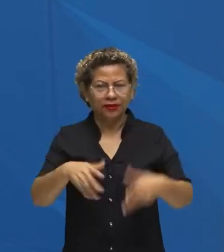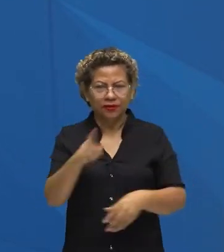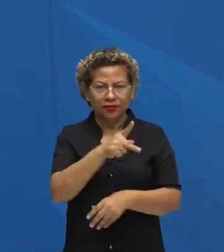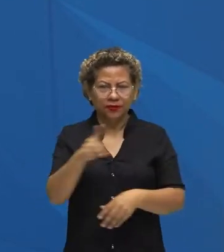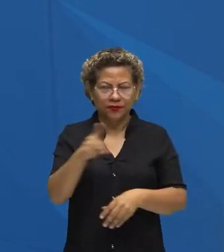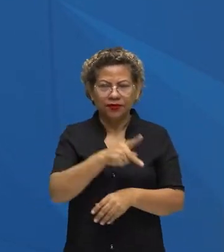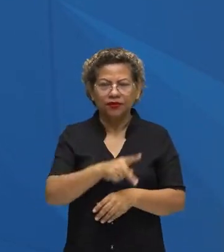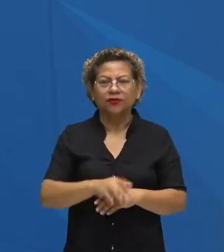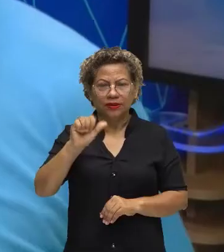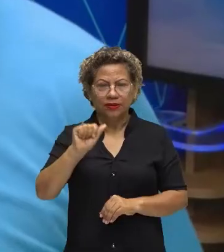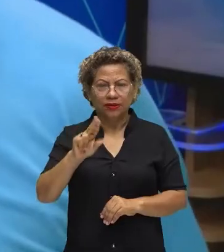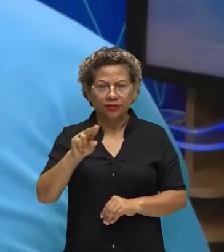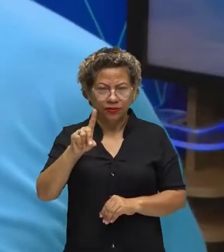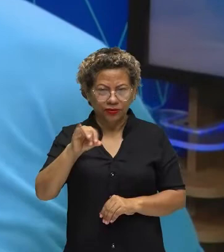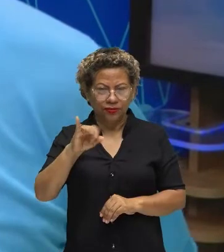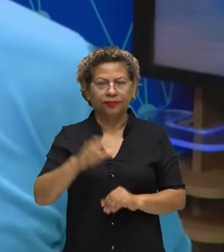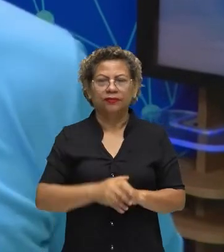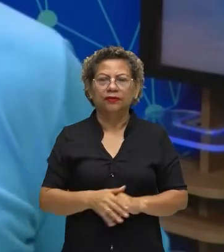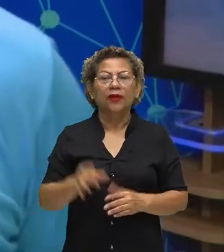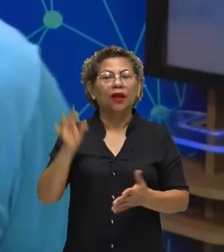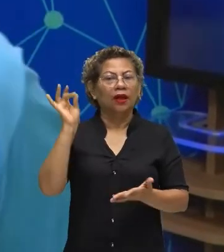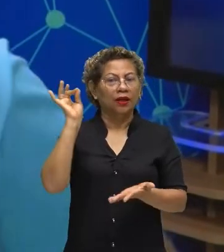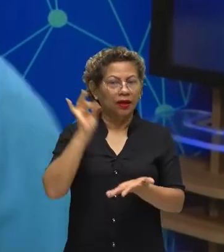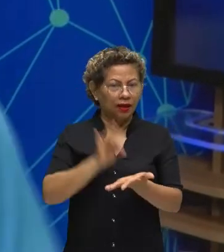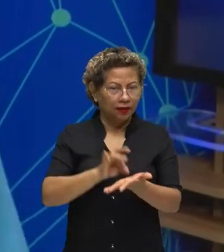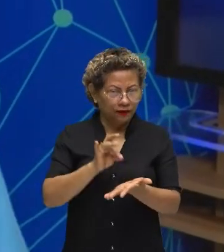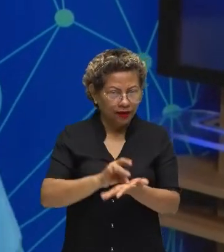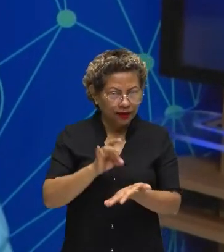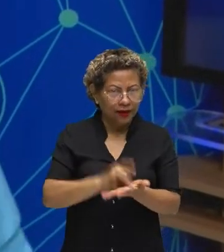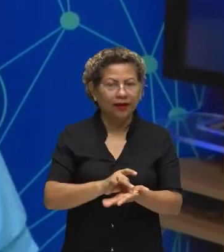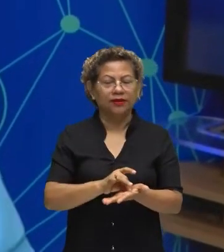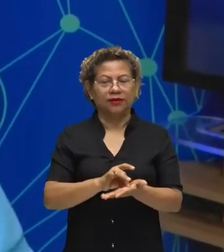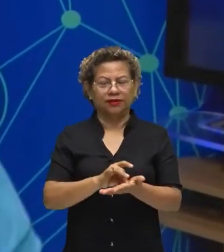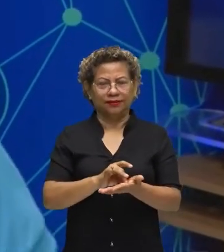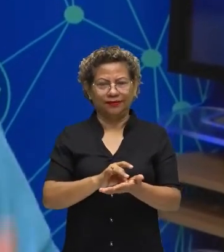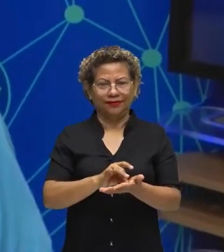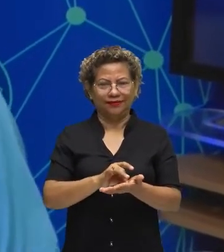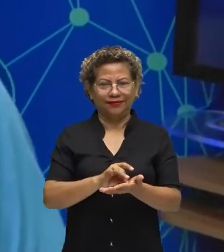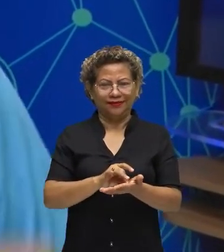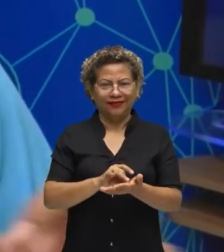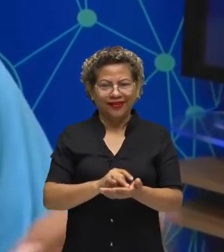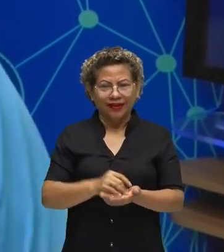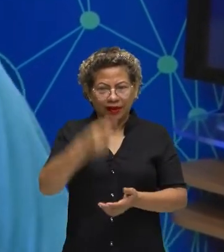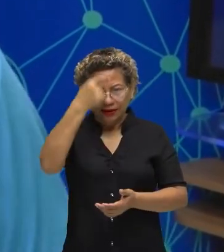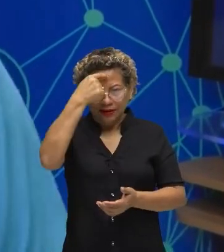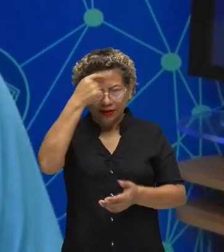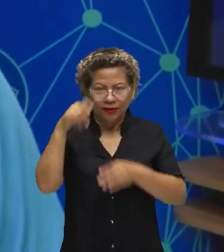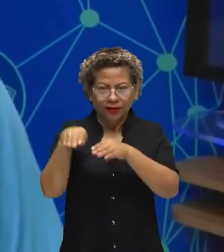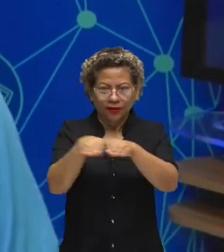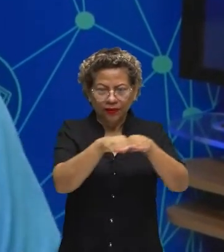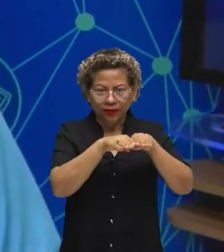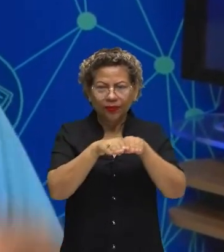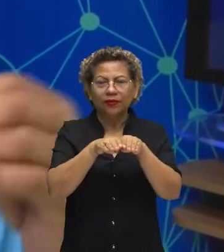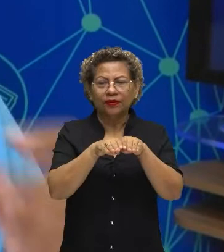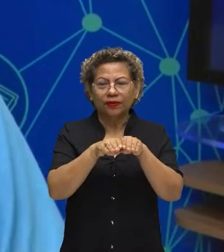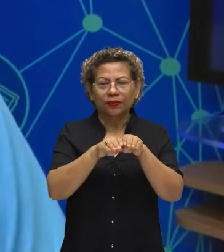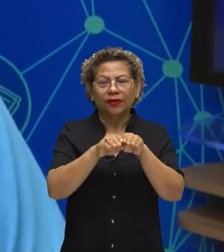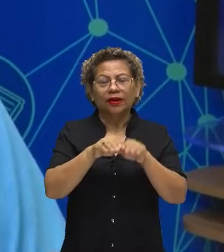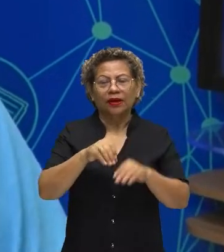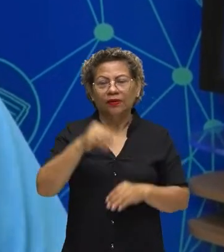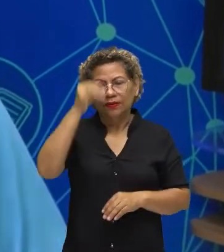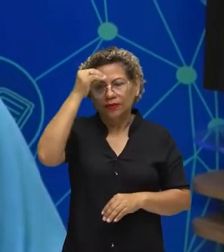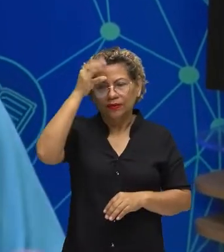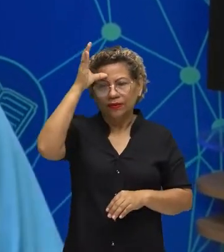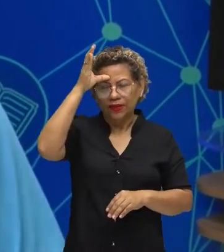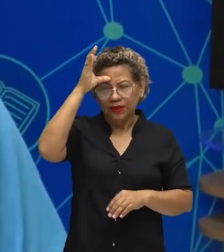Luiz Cláudio. É verdade, é verdade. O senso comum é um conhecimento, é um tipo de conhecimento, mas é um